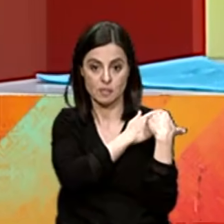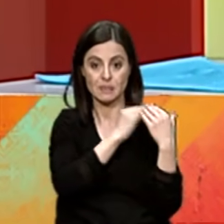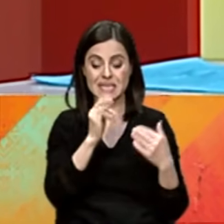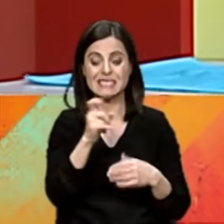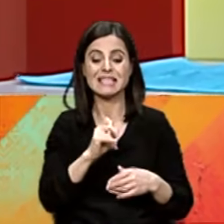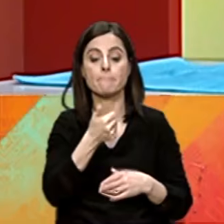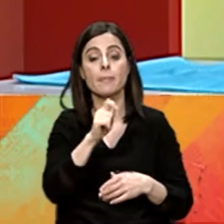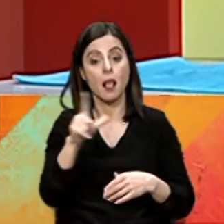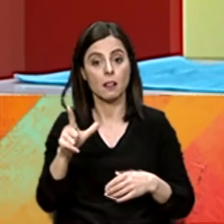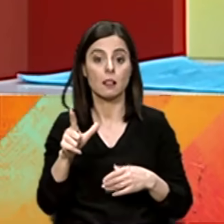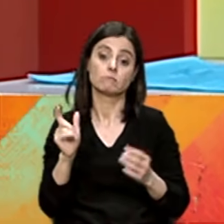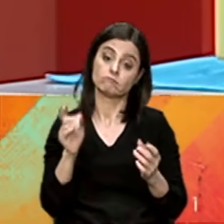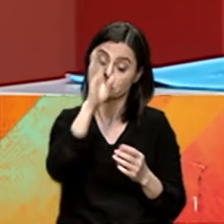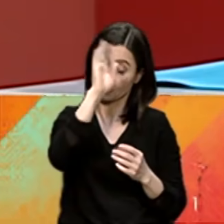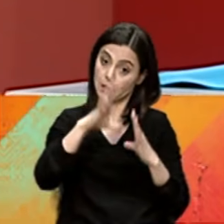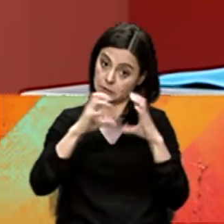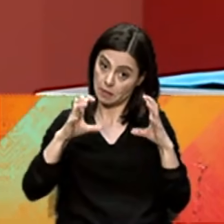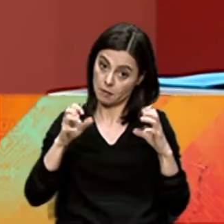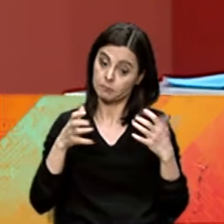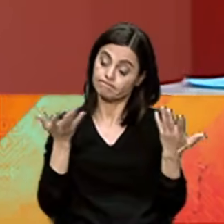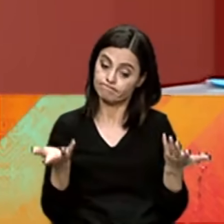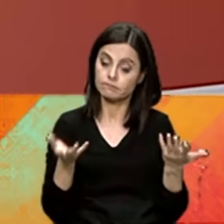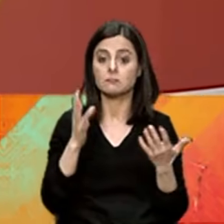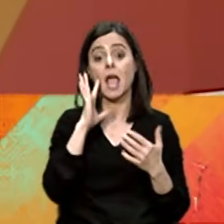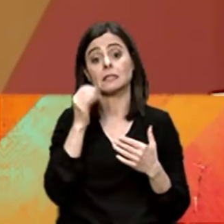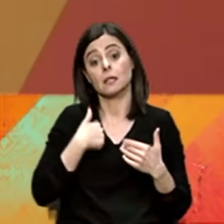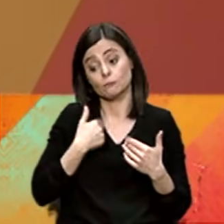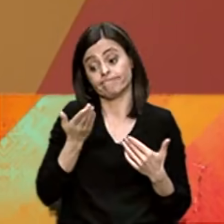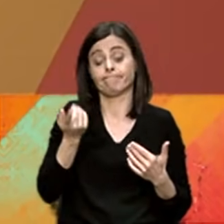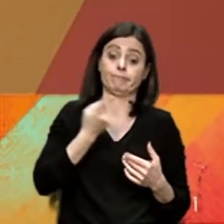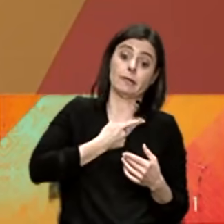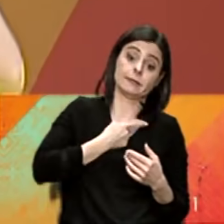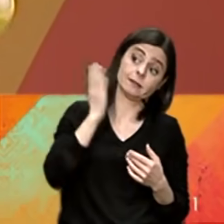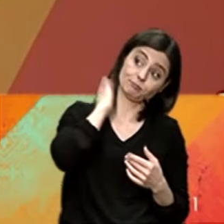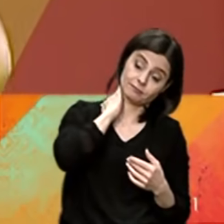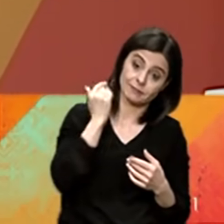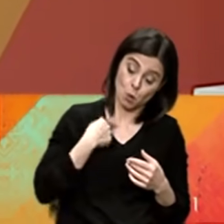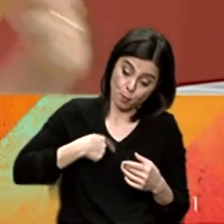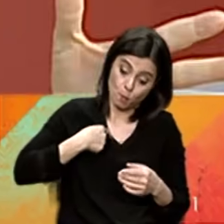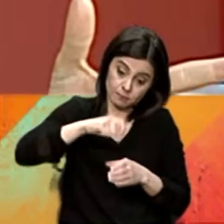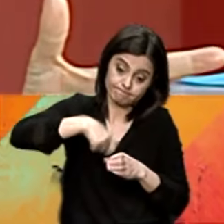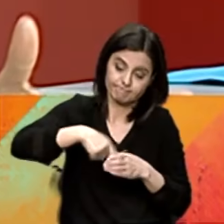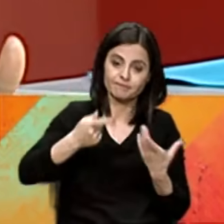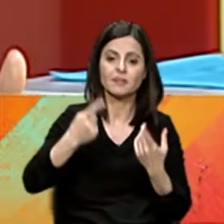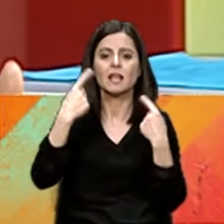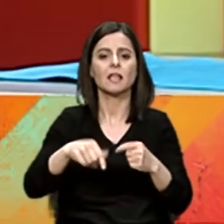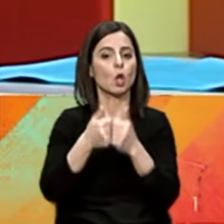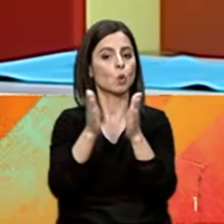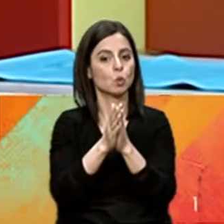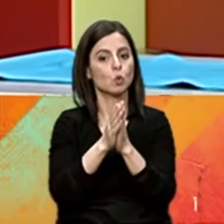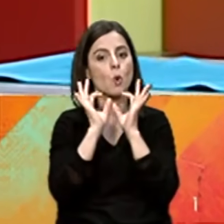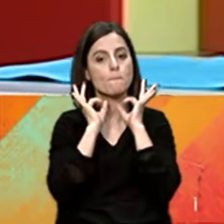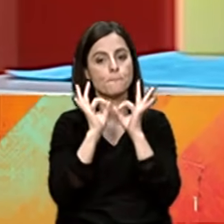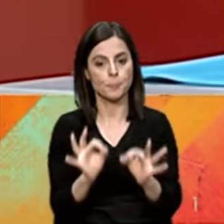tem entrado via Skype e é dessa forma que normalmente sobra para mim, porque sou eu que tenho que cozinhar. Já tenho aqui os ingredientes